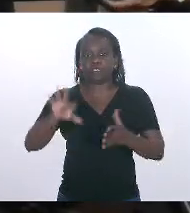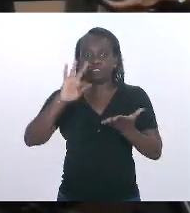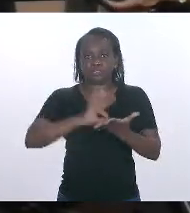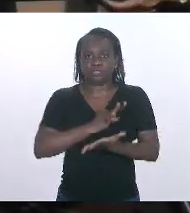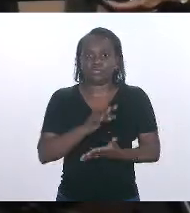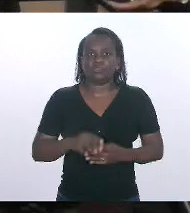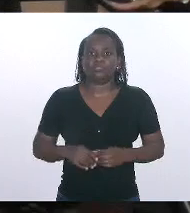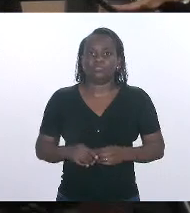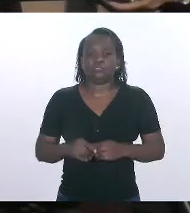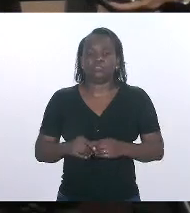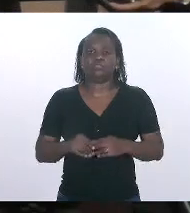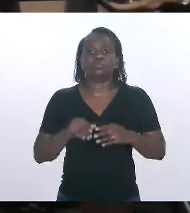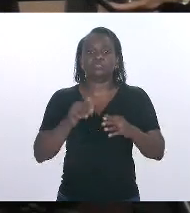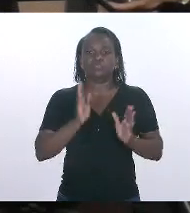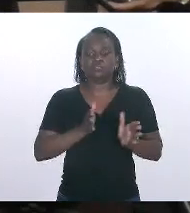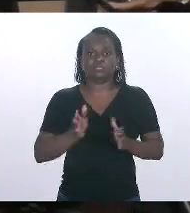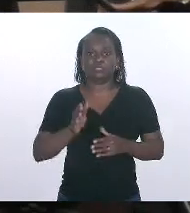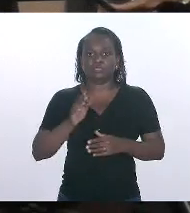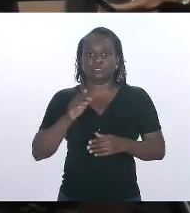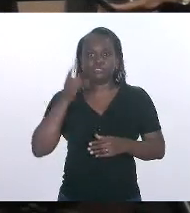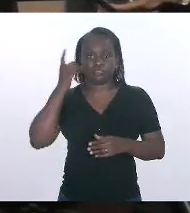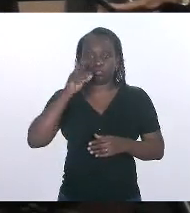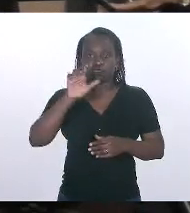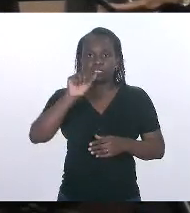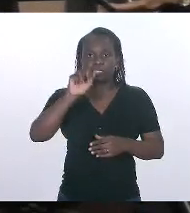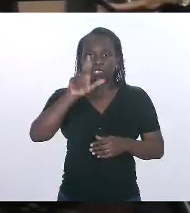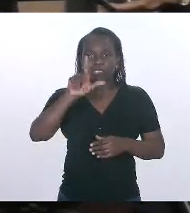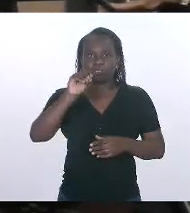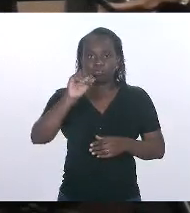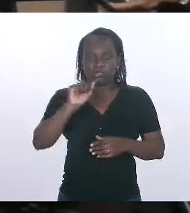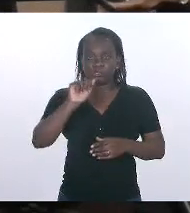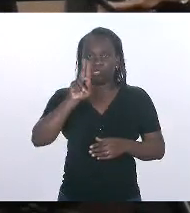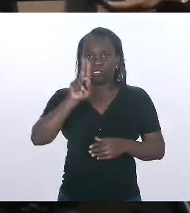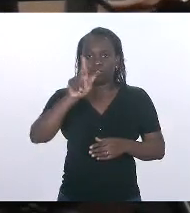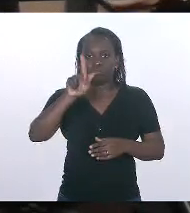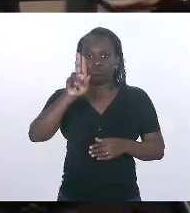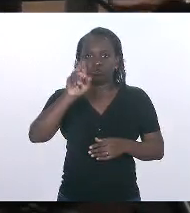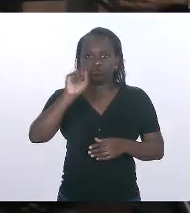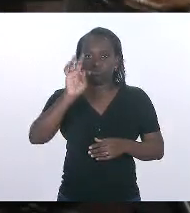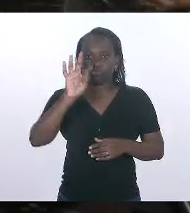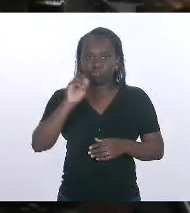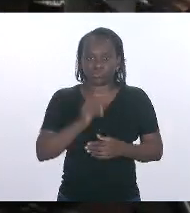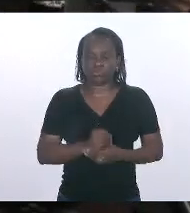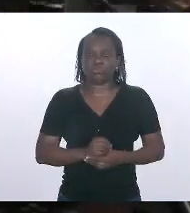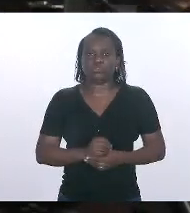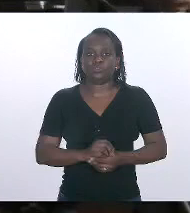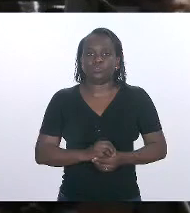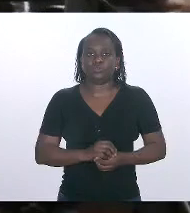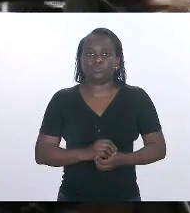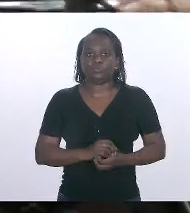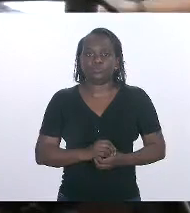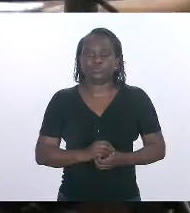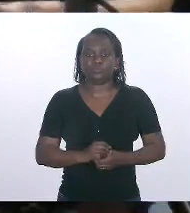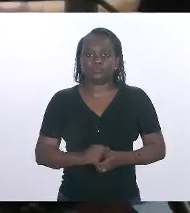autógrafo. Questão de ordem, deputado Carlos Augusto. Pela ordem, deputado Carlos